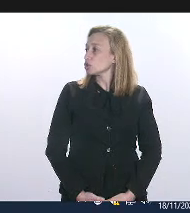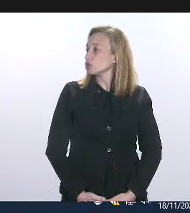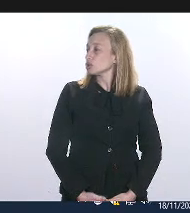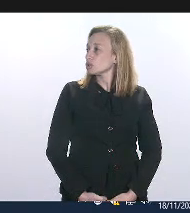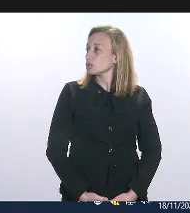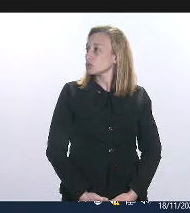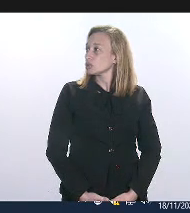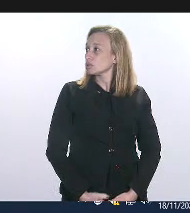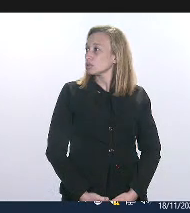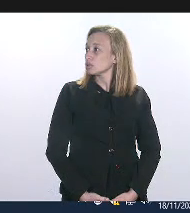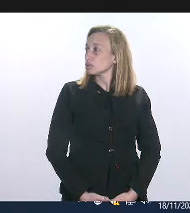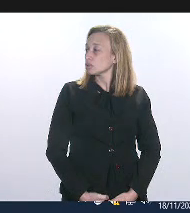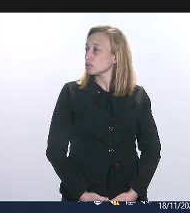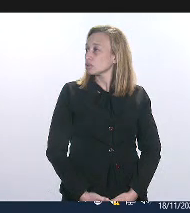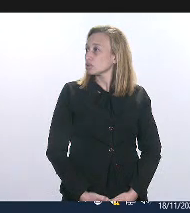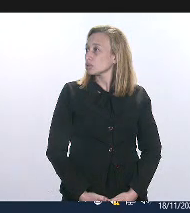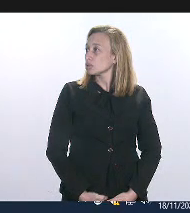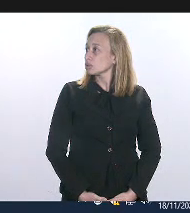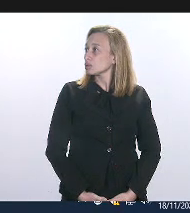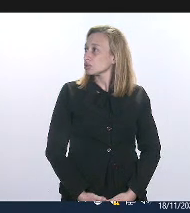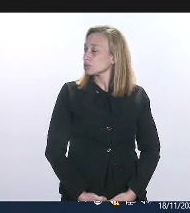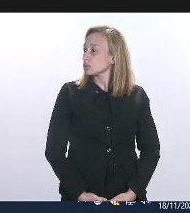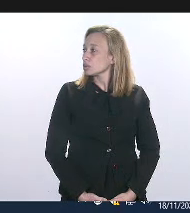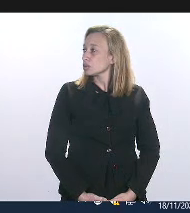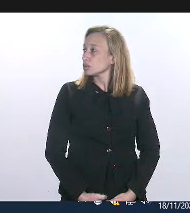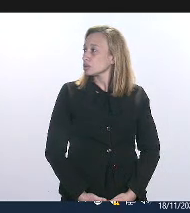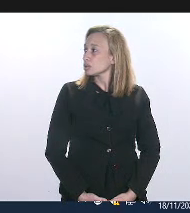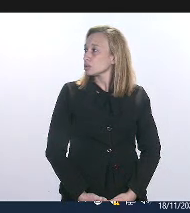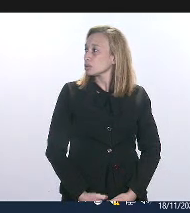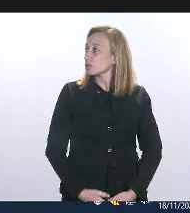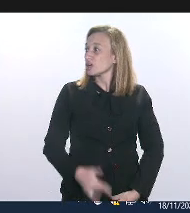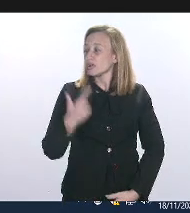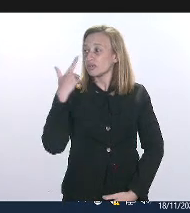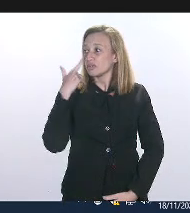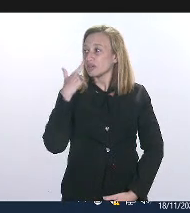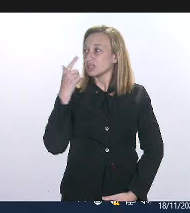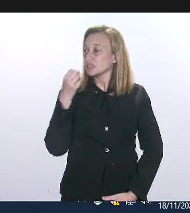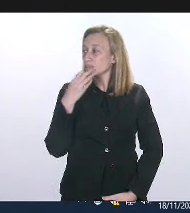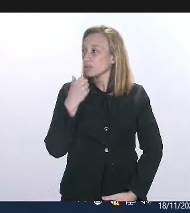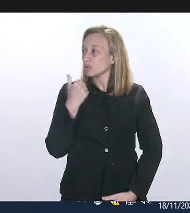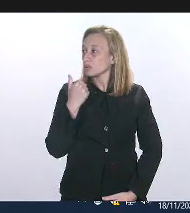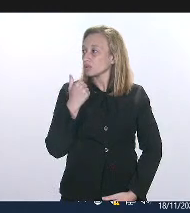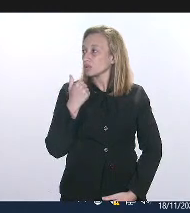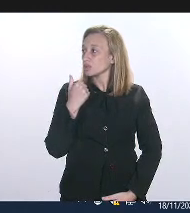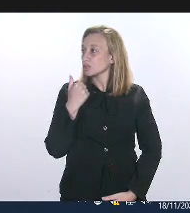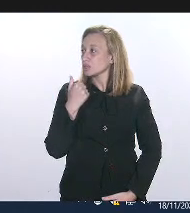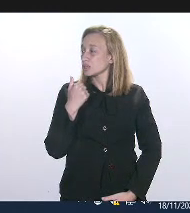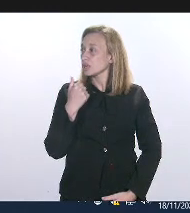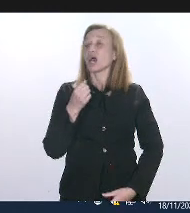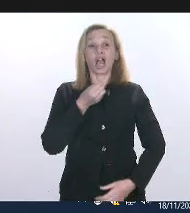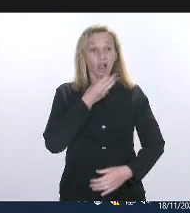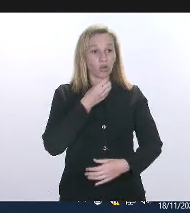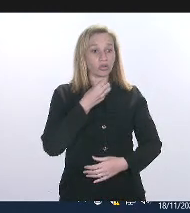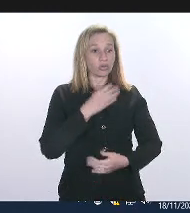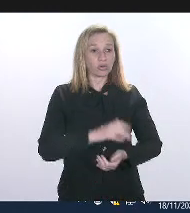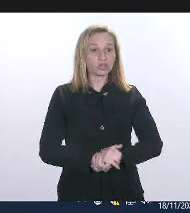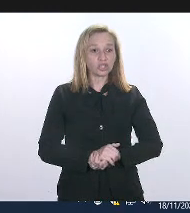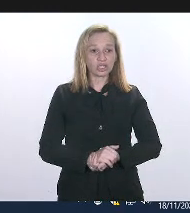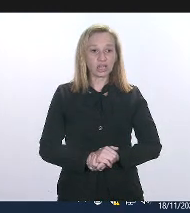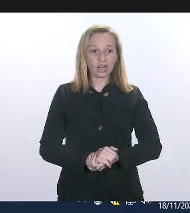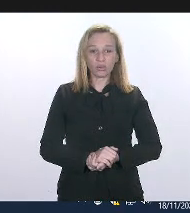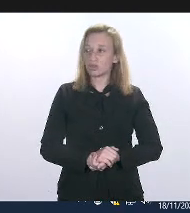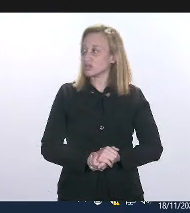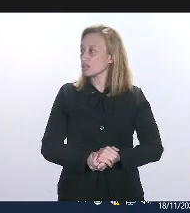Liga o som, Ibrahim. Vê se está dando retorno, nobre deputado. Está desligado o meu som. Agora melhorou.